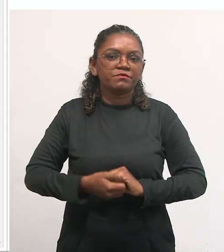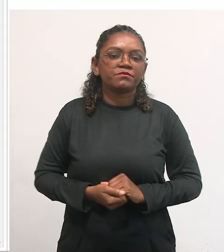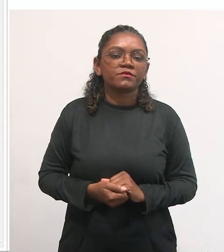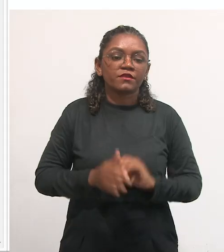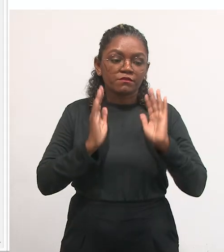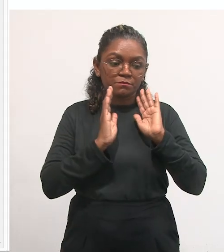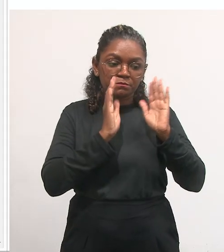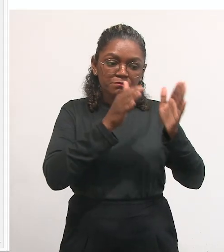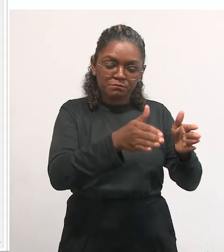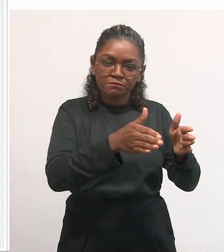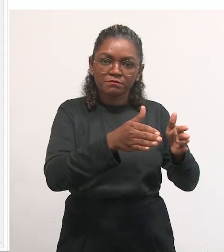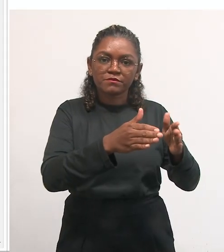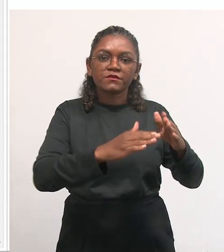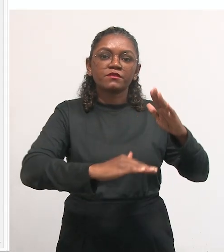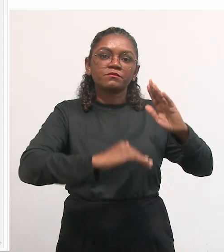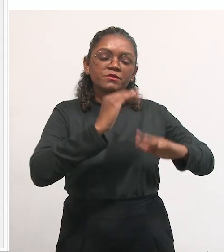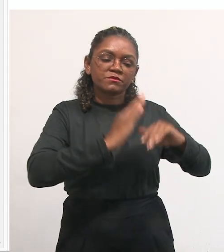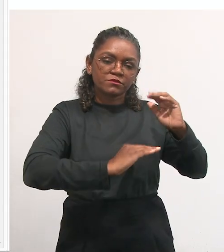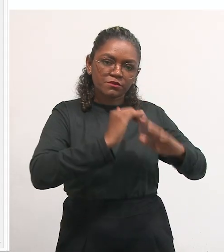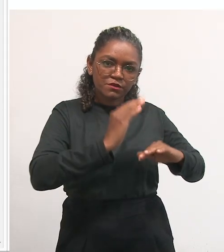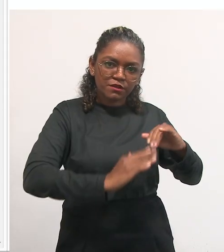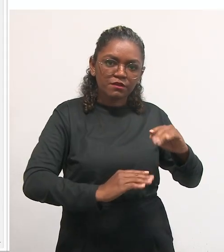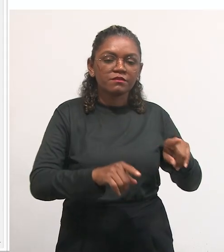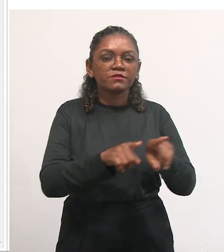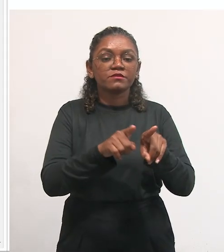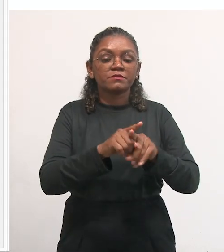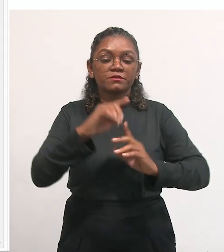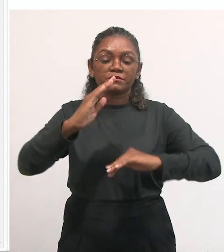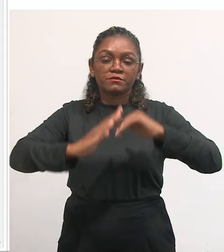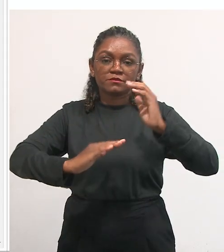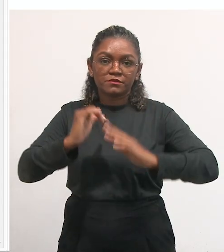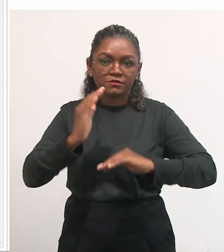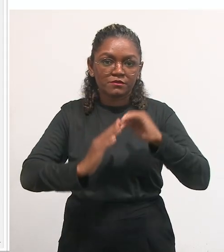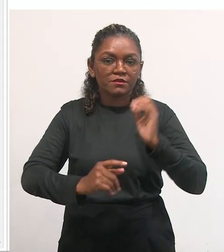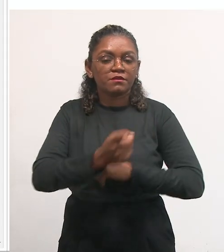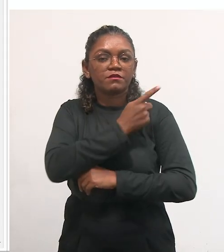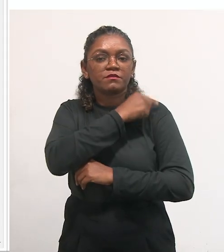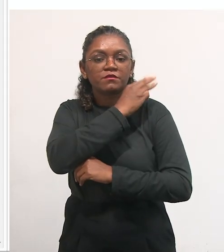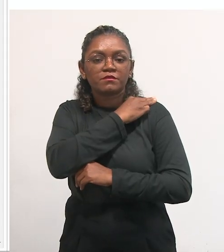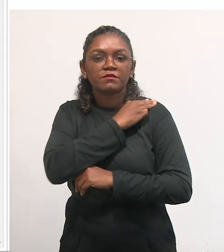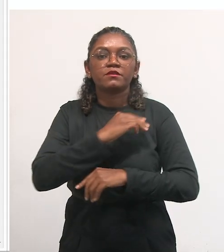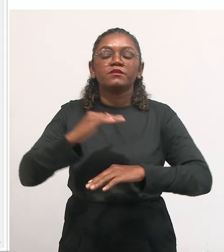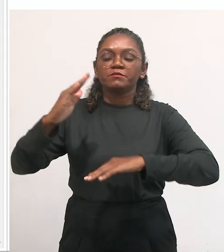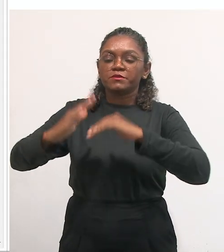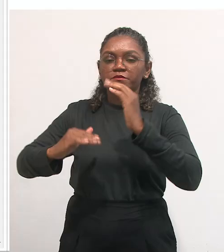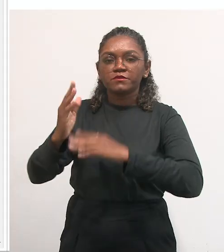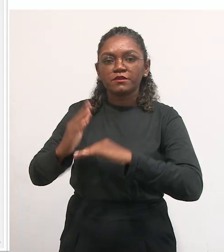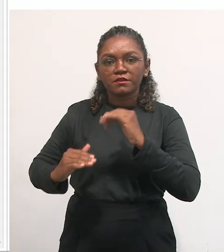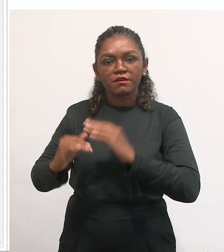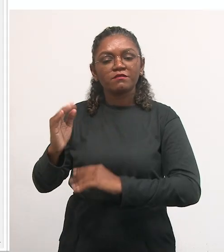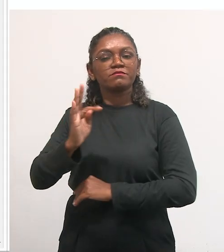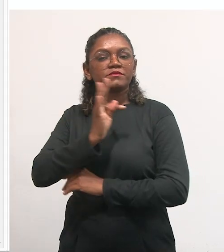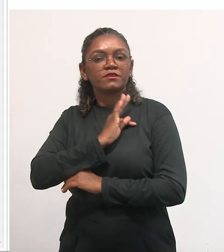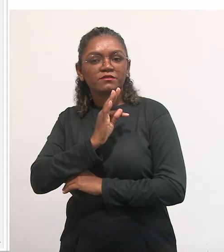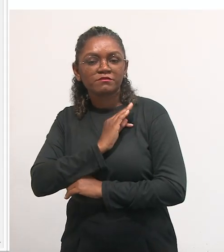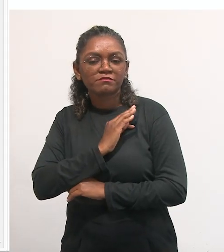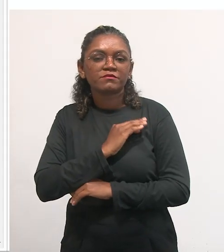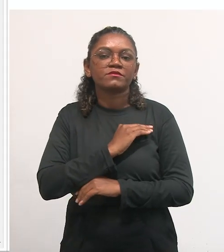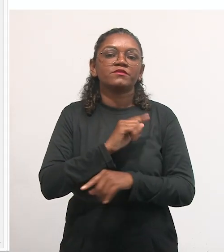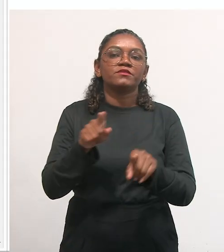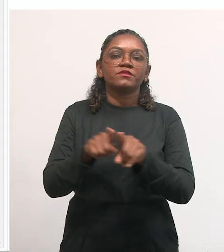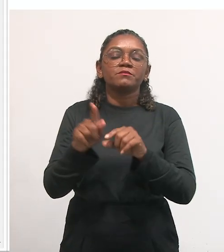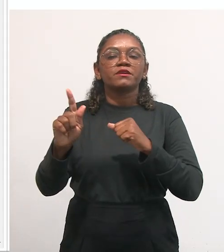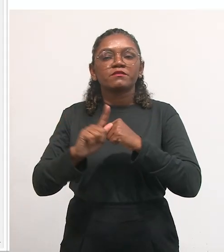educação profissional técnica de nível médio, a educação tecnológica e de graduação